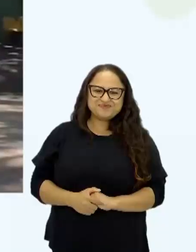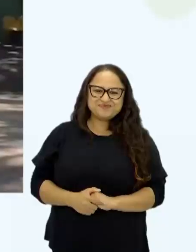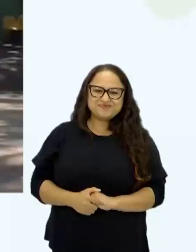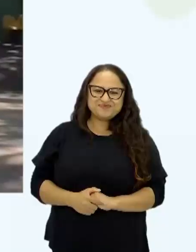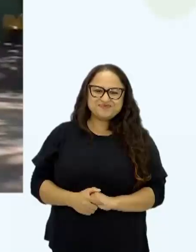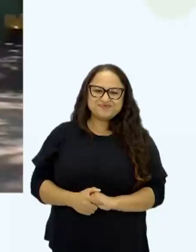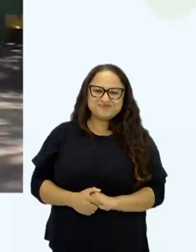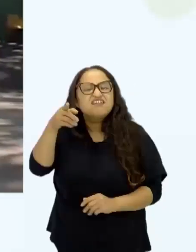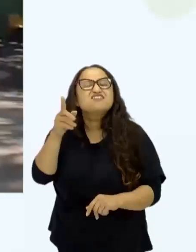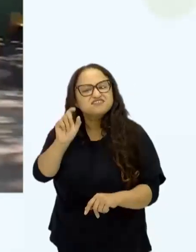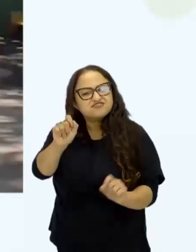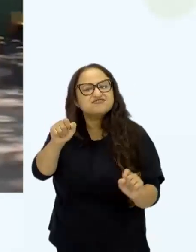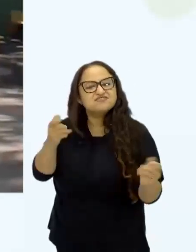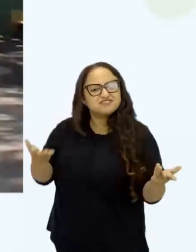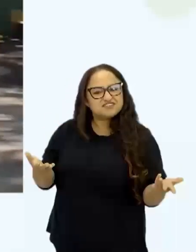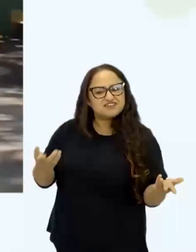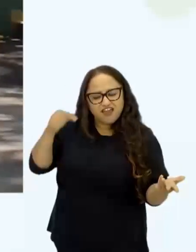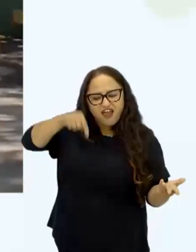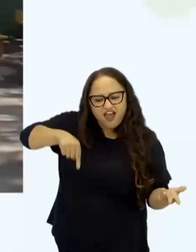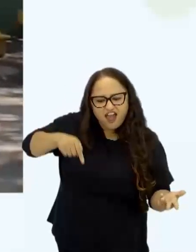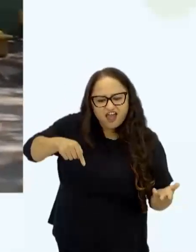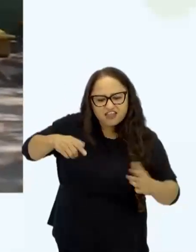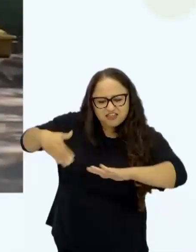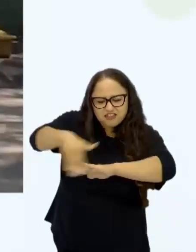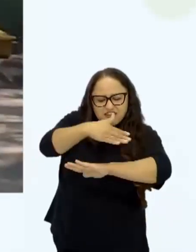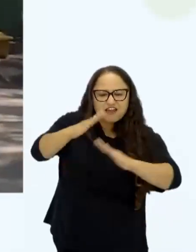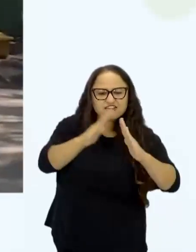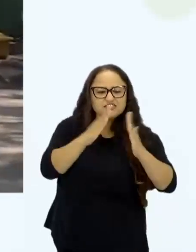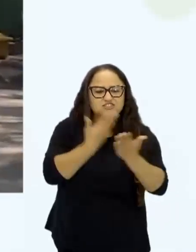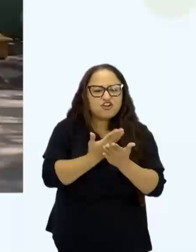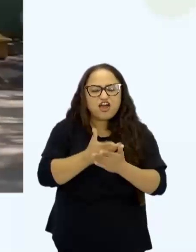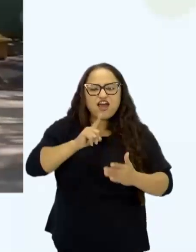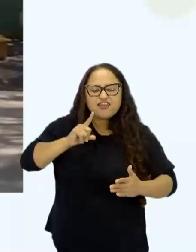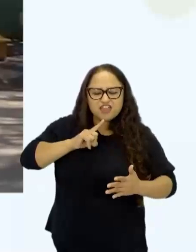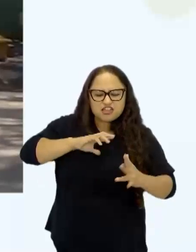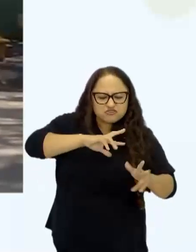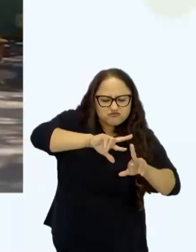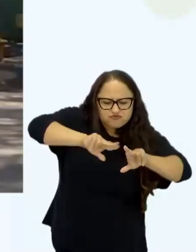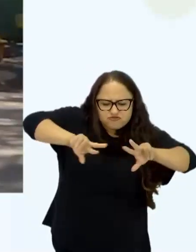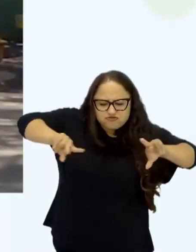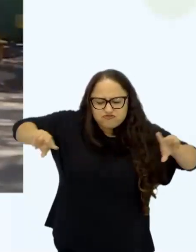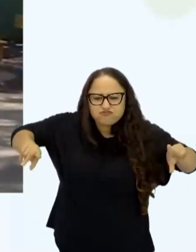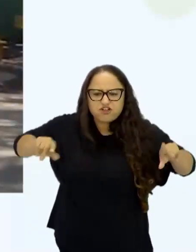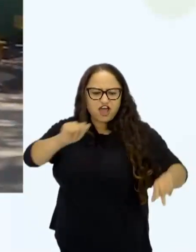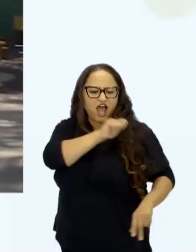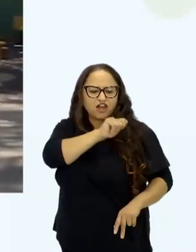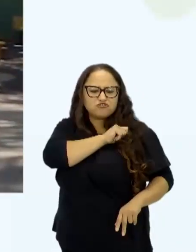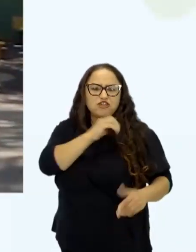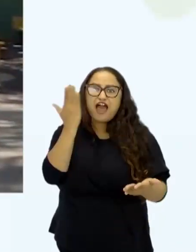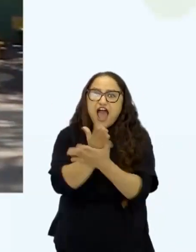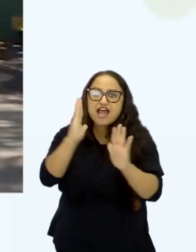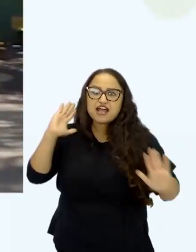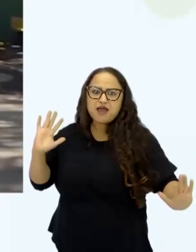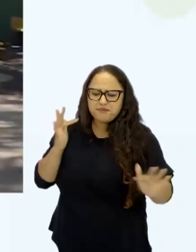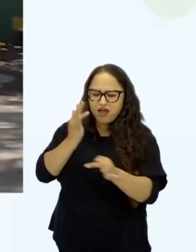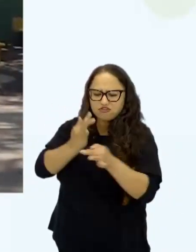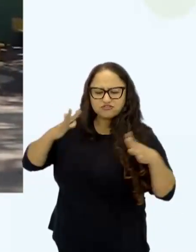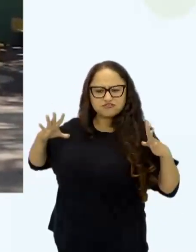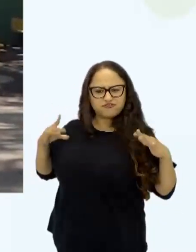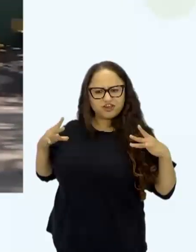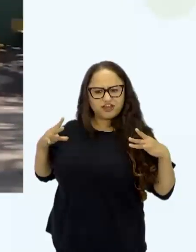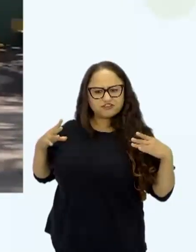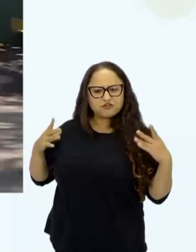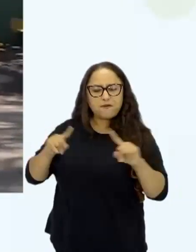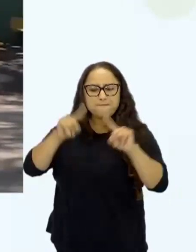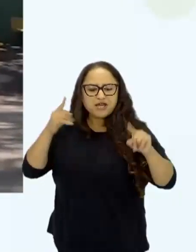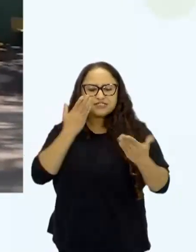É isso mesmo, Cauã. Aqui em frente à escola temos diversos alunos manifestantes clamando pela diminuição dos feriados e aumento do dia de aula. Até agora